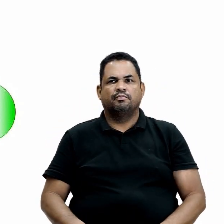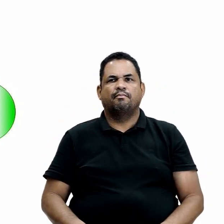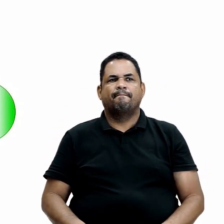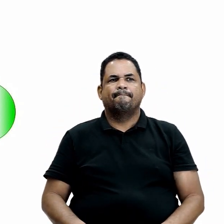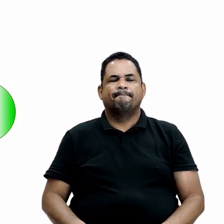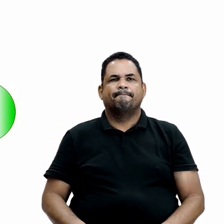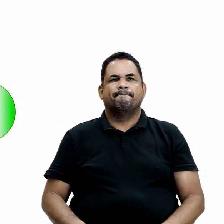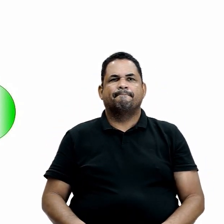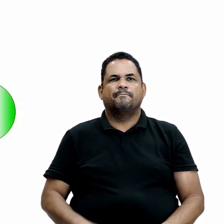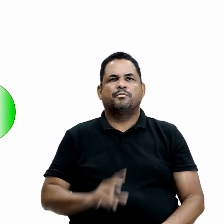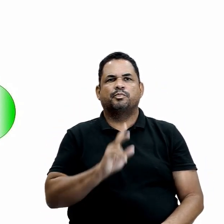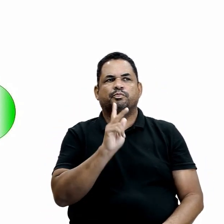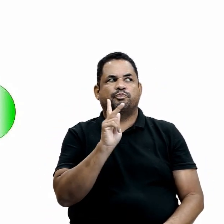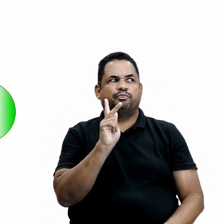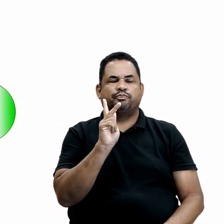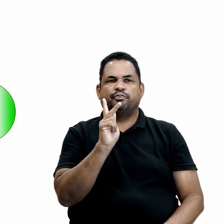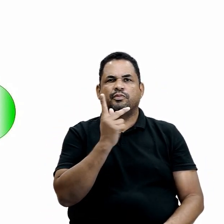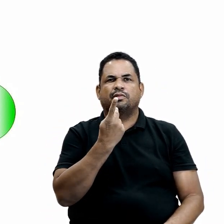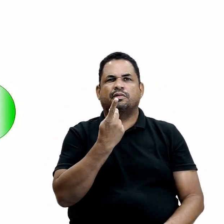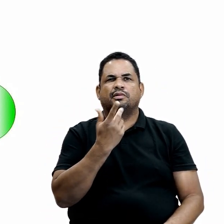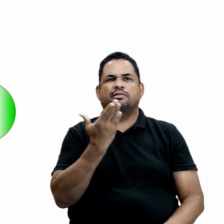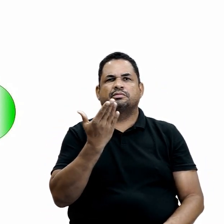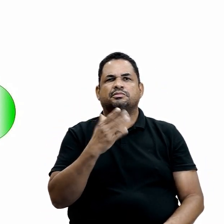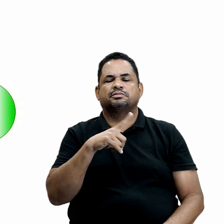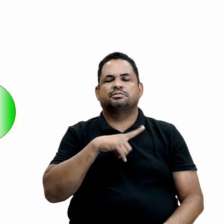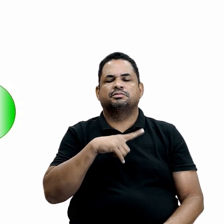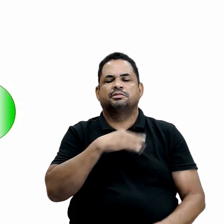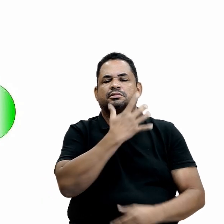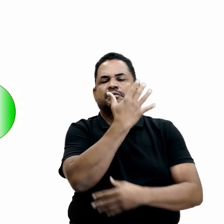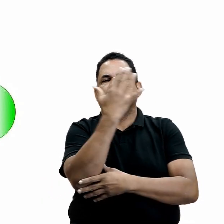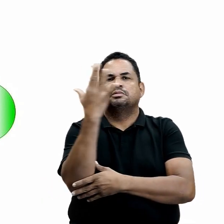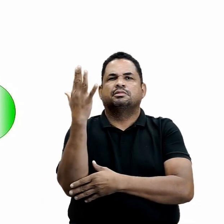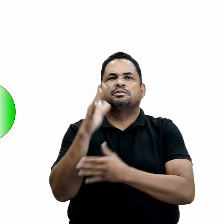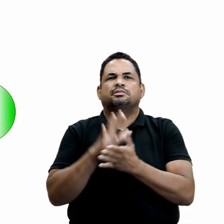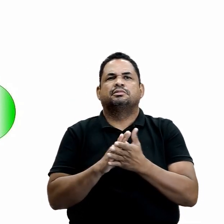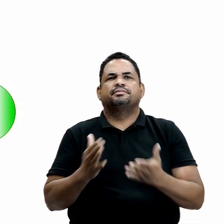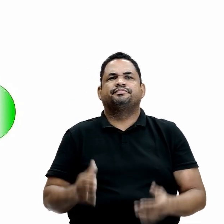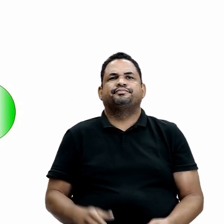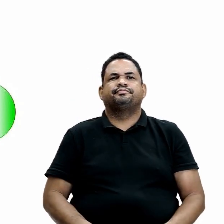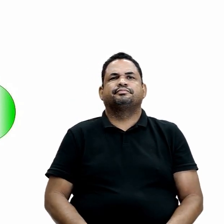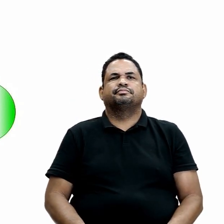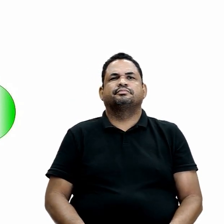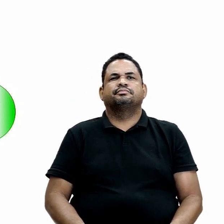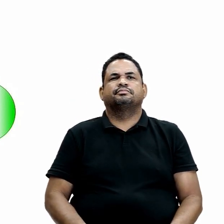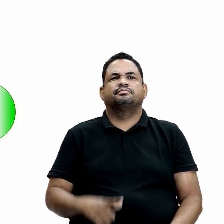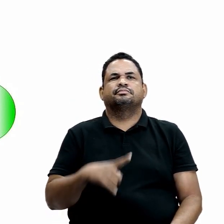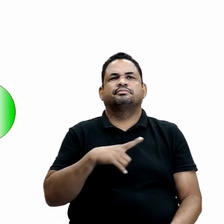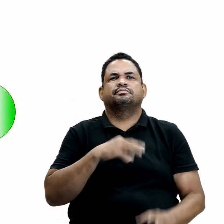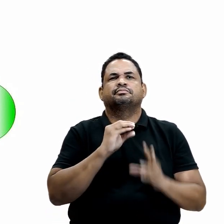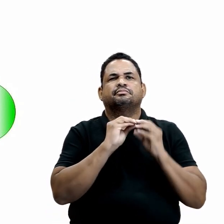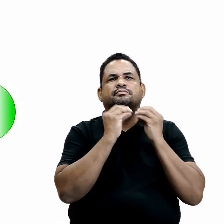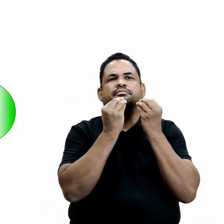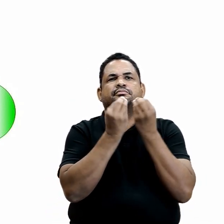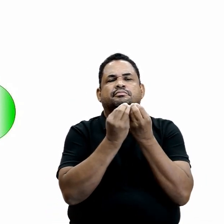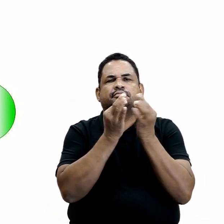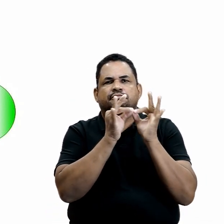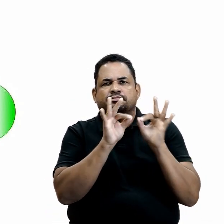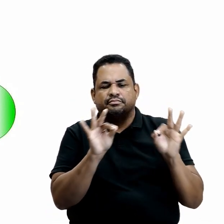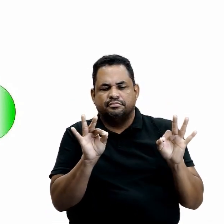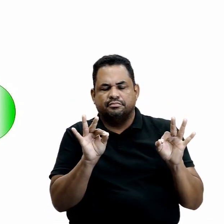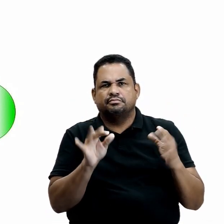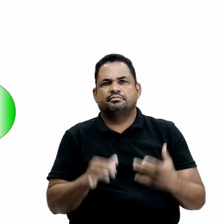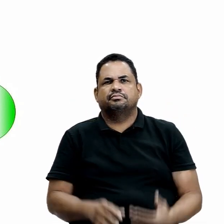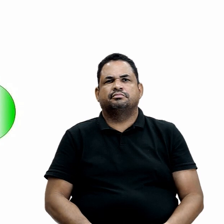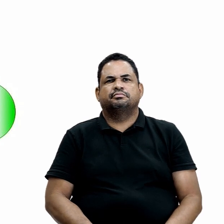hidrogênio, que é um combustível que existe na natureza, então tem uma substância simples